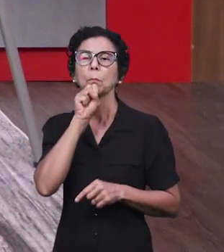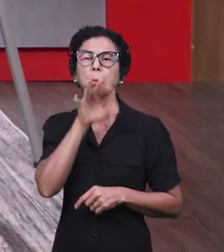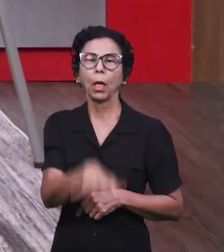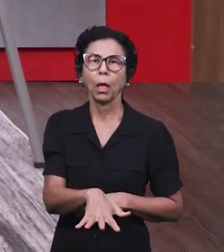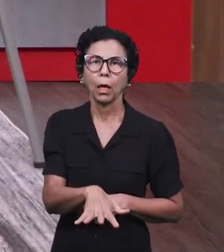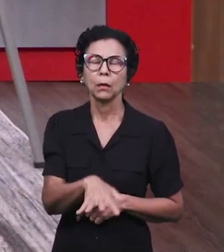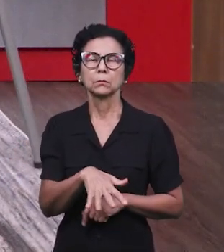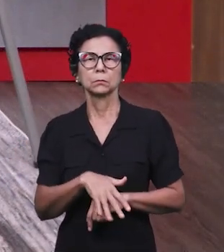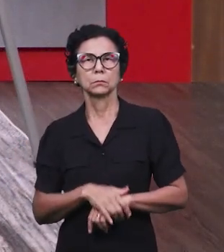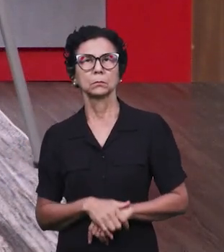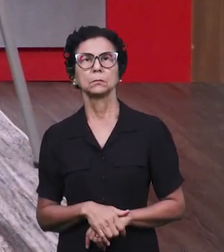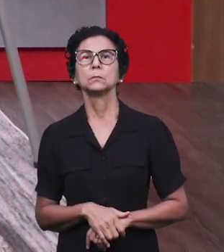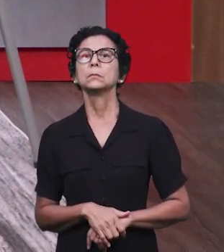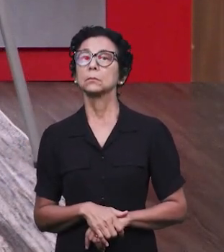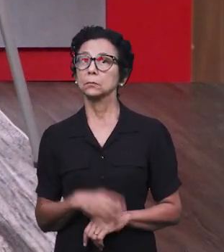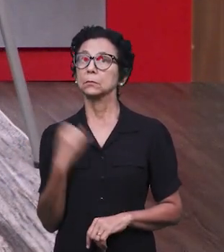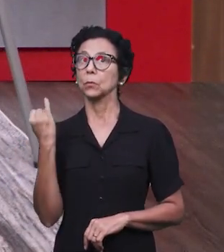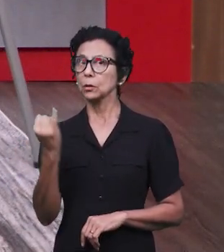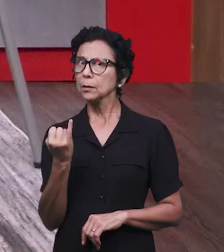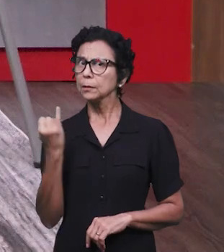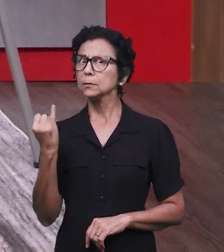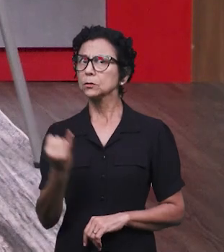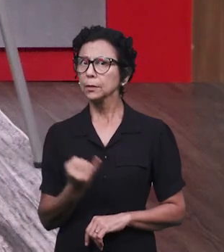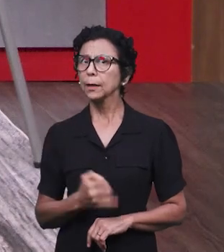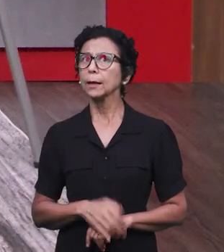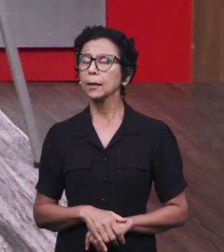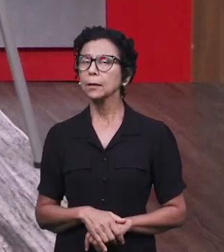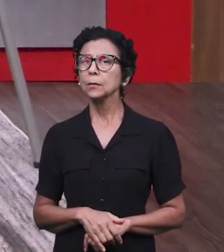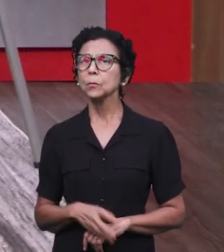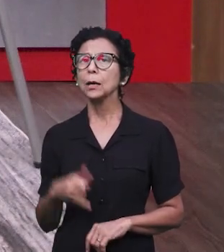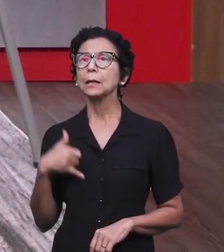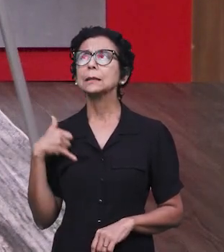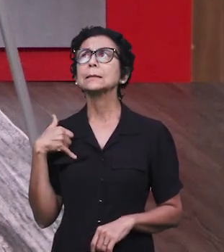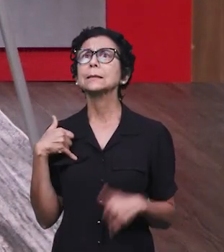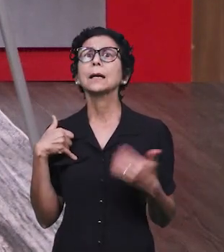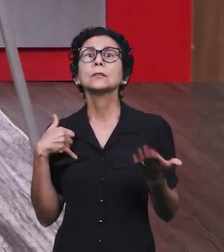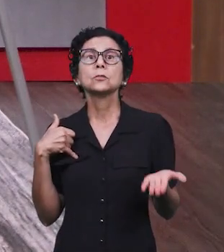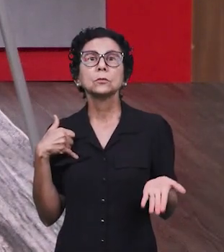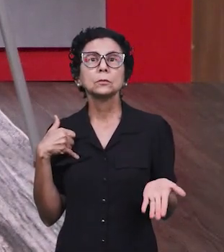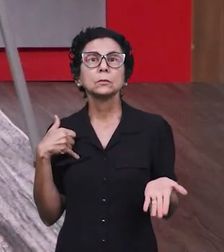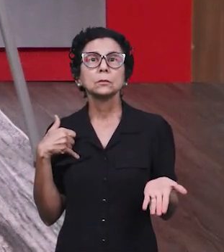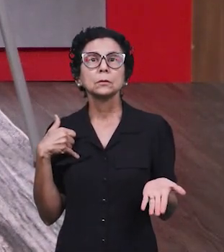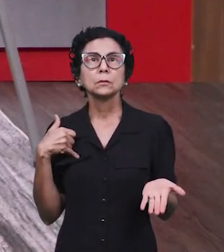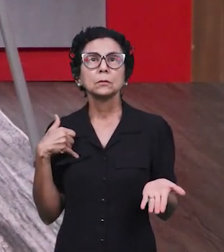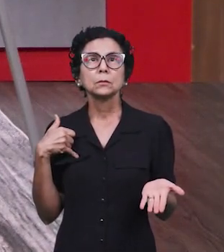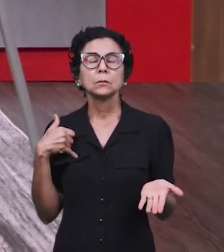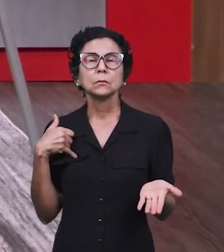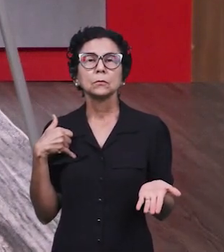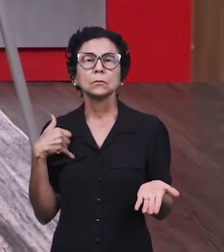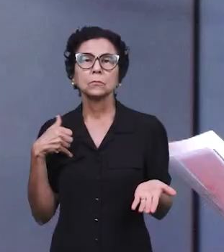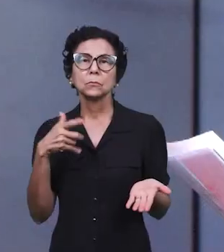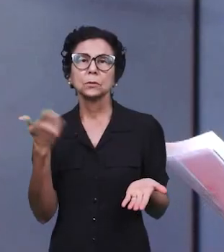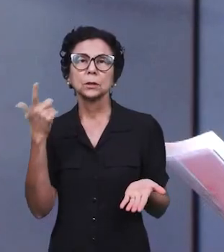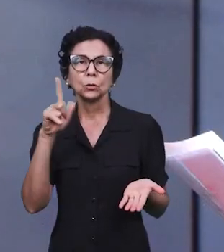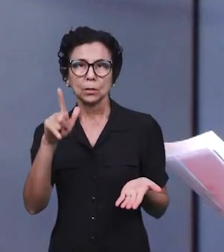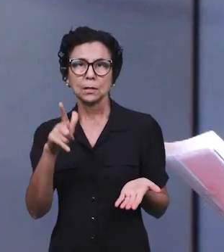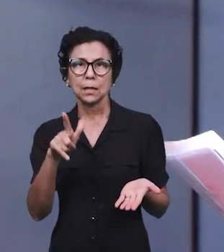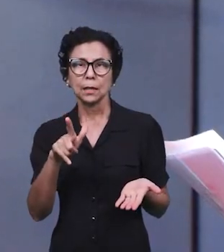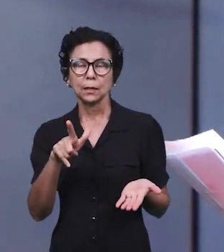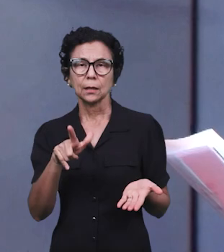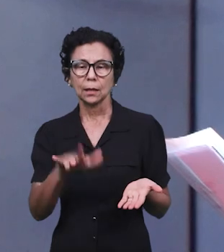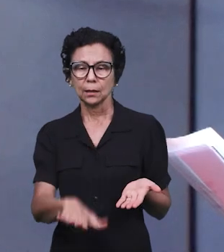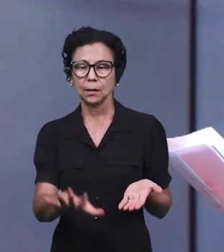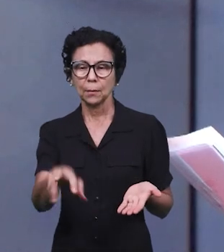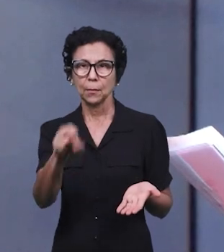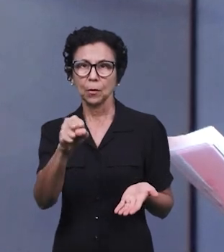é o desengasgo de criança. Até quantos anos que eu preciso fazer isso? Você consegue pegar a criança no colo, você consegue fazer